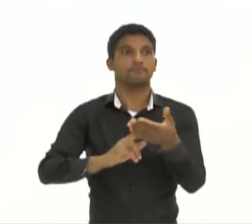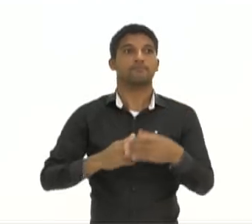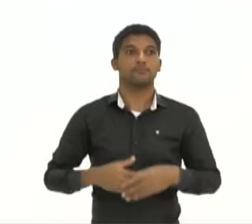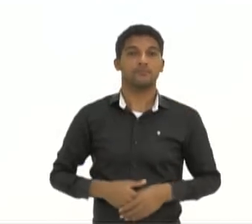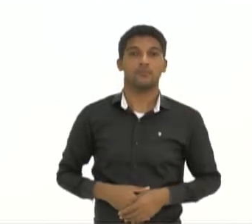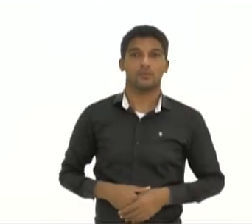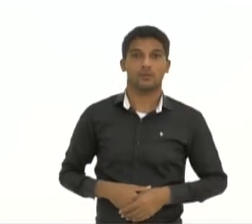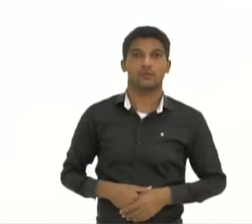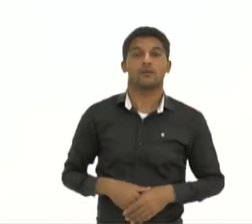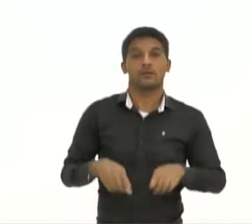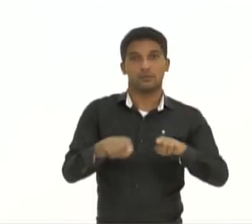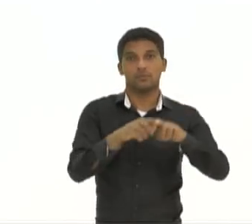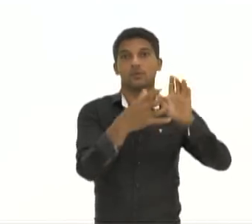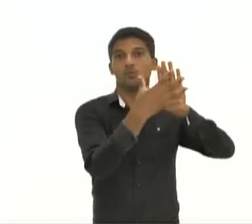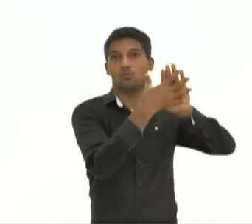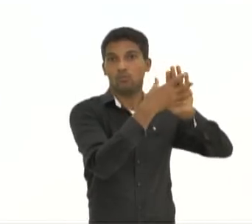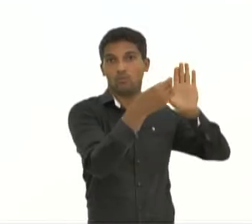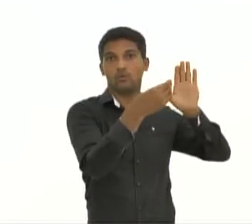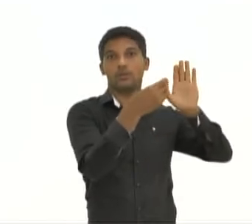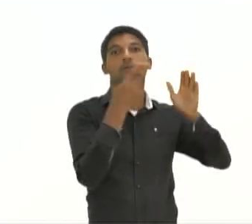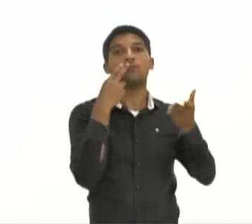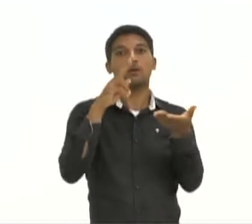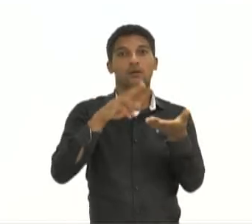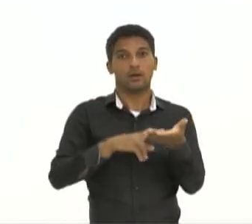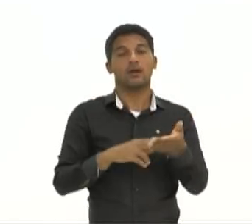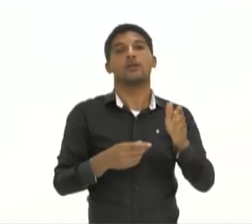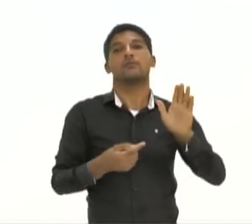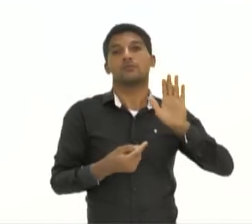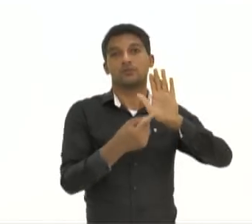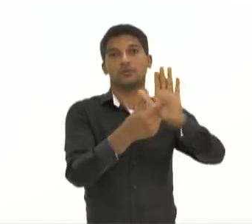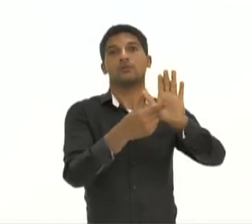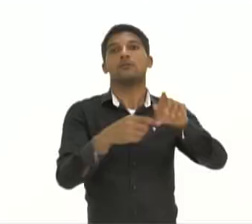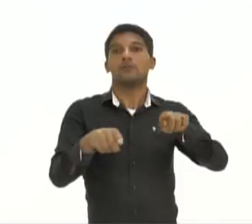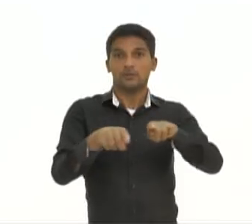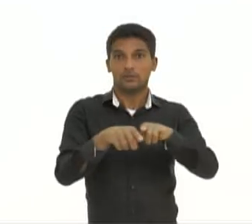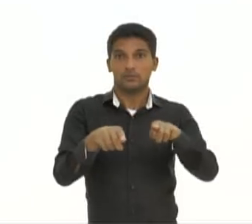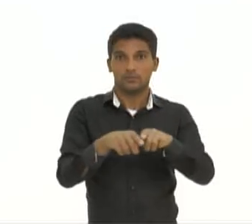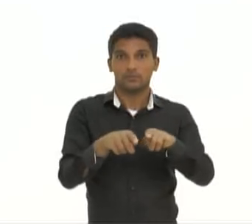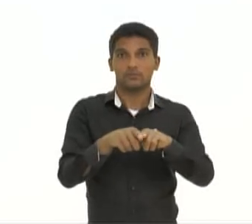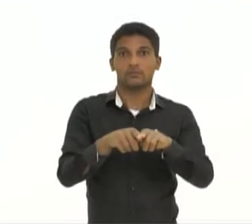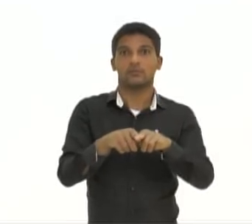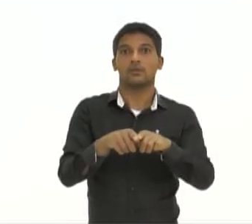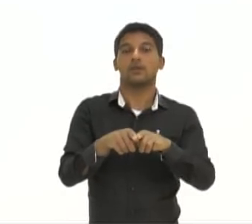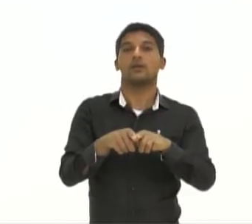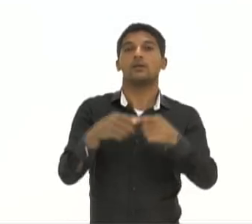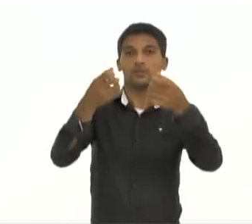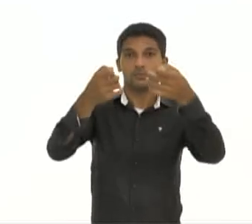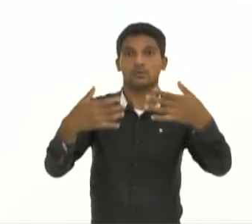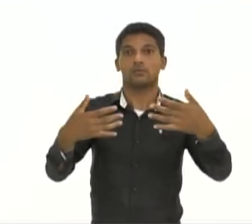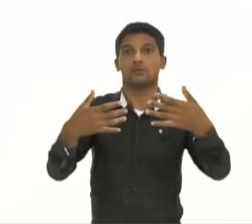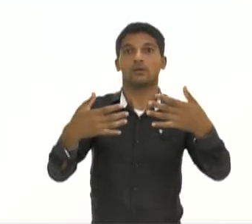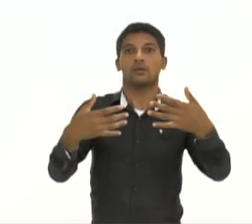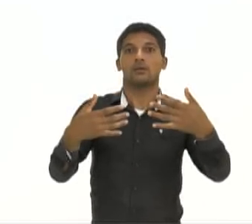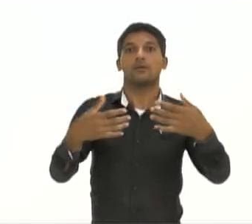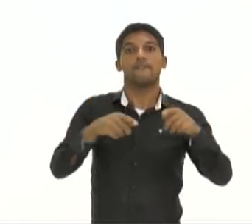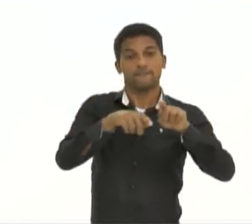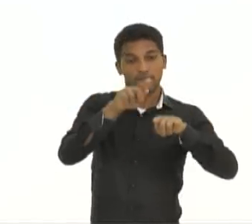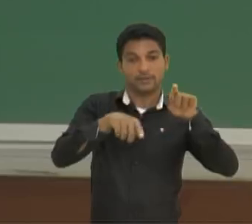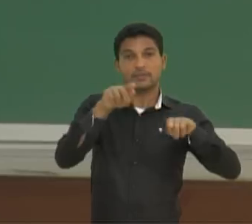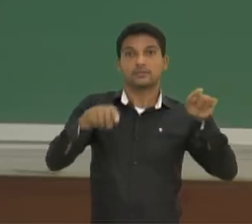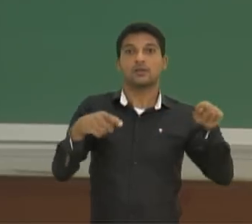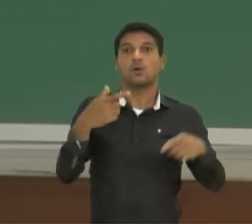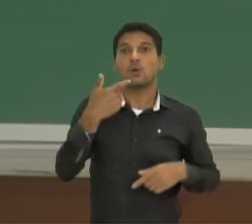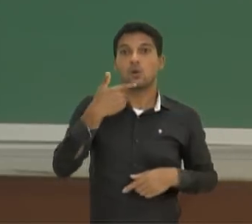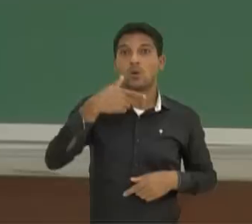Então a gente trouxe um modelo e vimos ali a variante formal da língua portuguesa sendo utilizada. Fizemos também a identificação